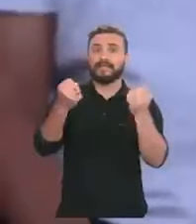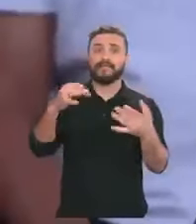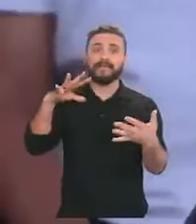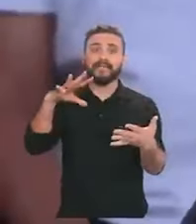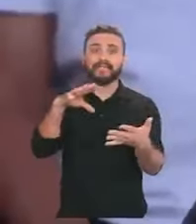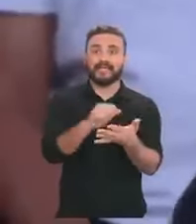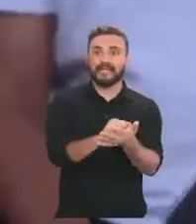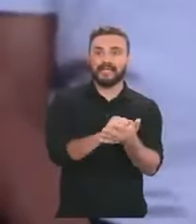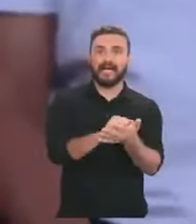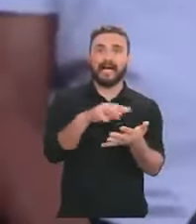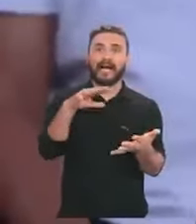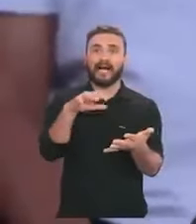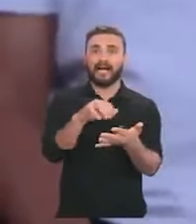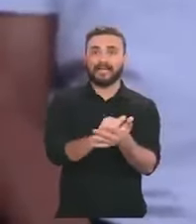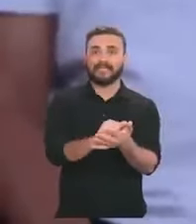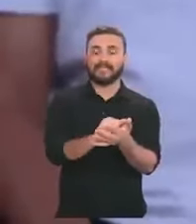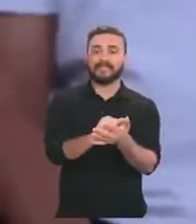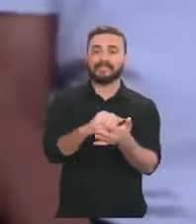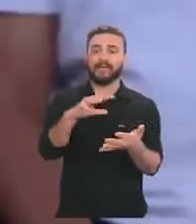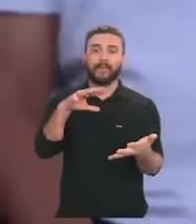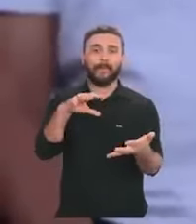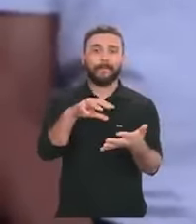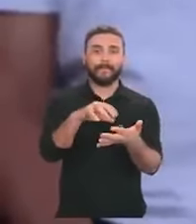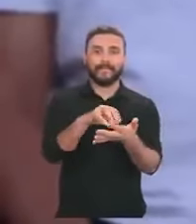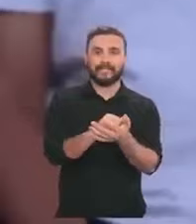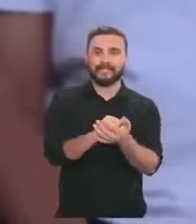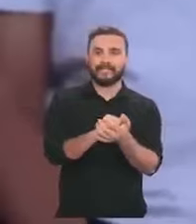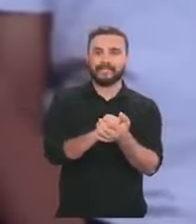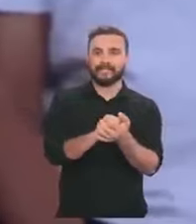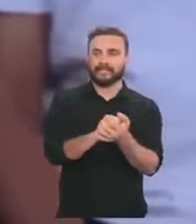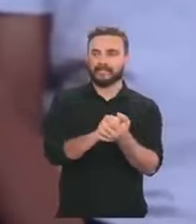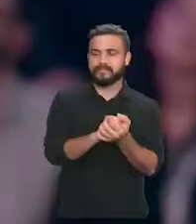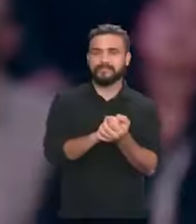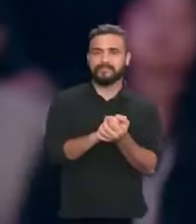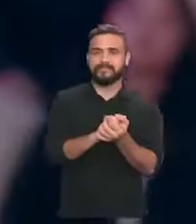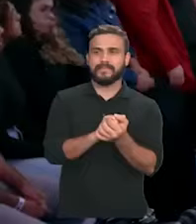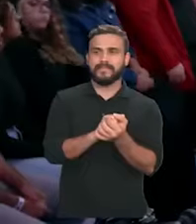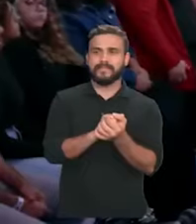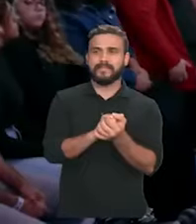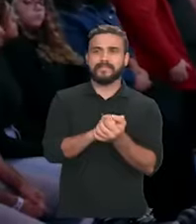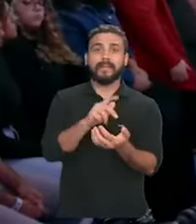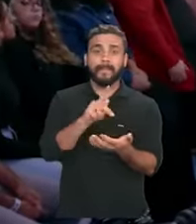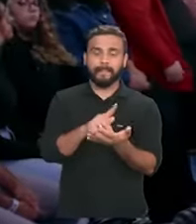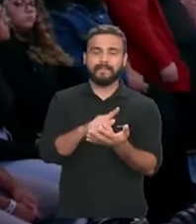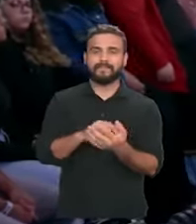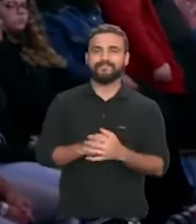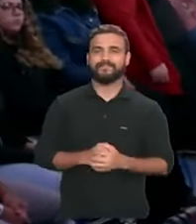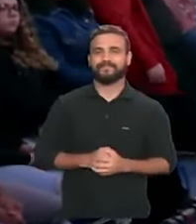e se inscrever para servir no PEIS. Passa o vídeo para a gente.